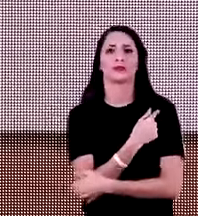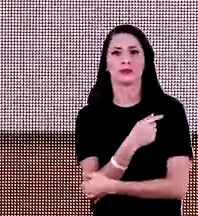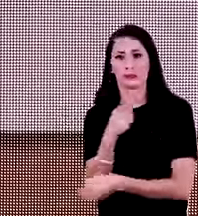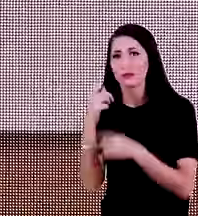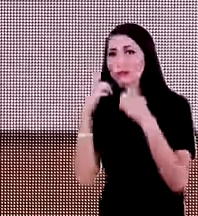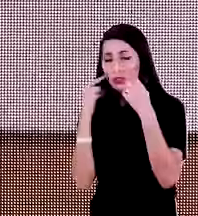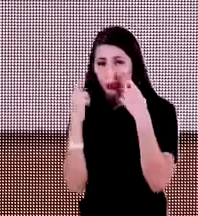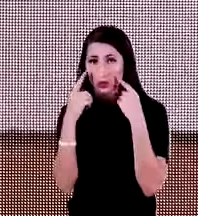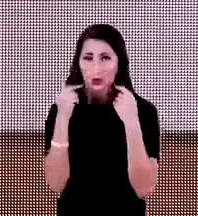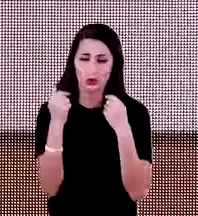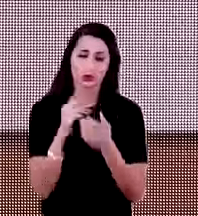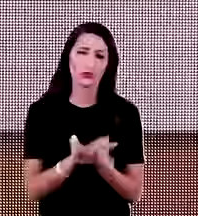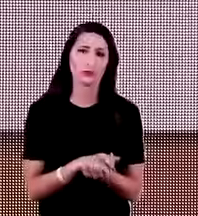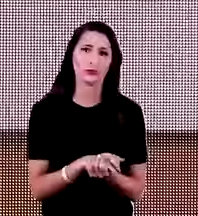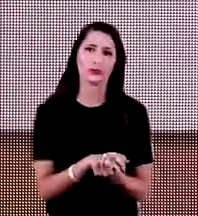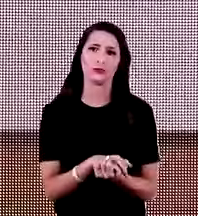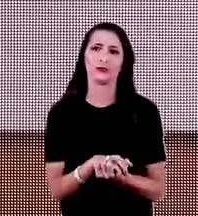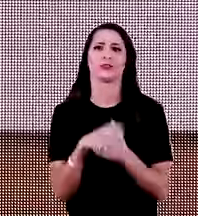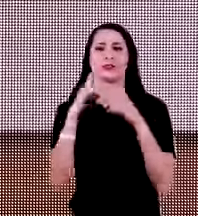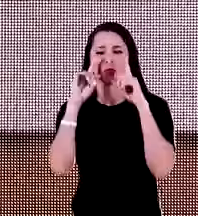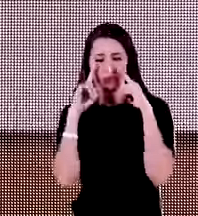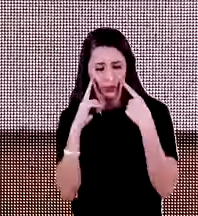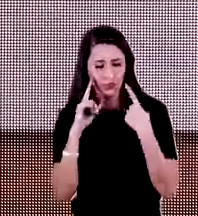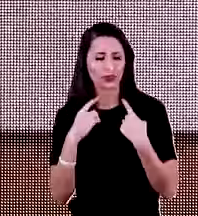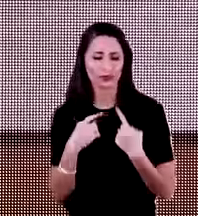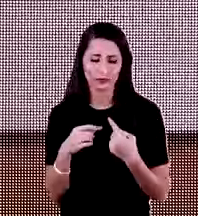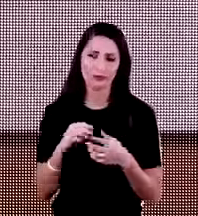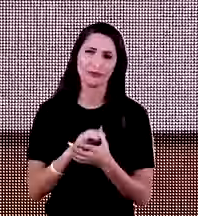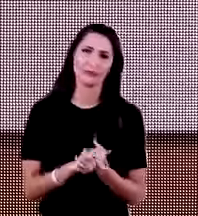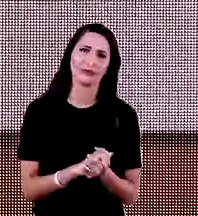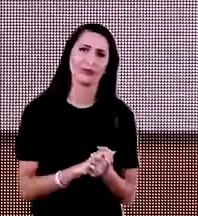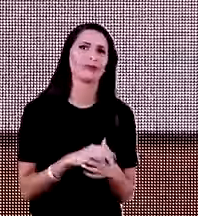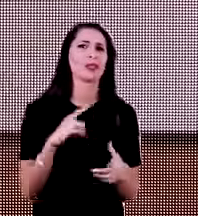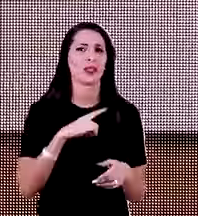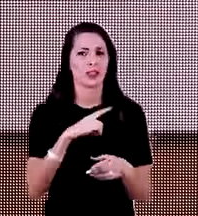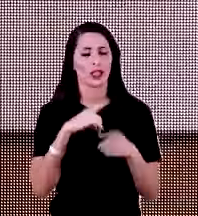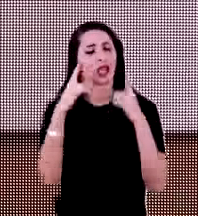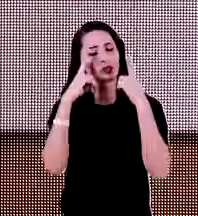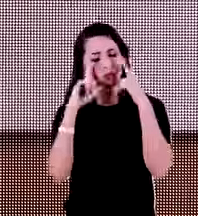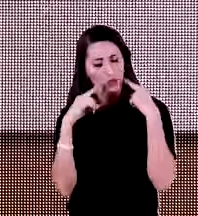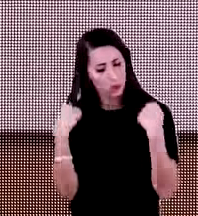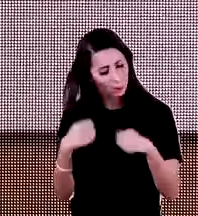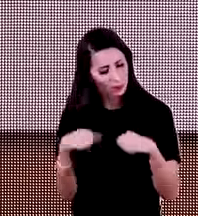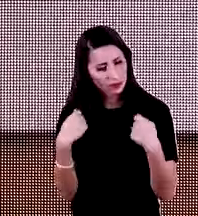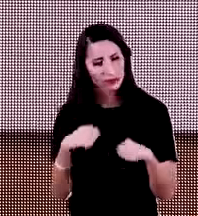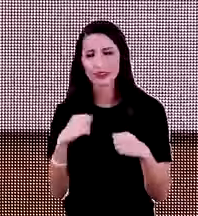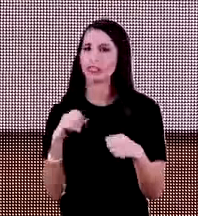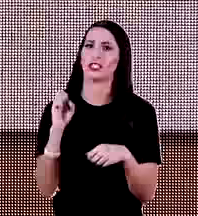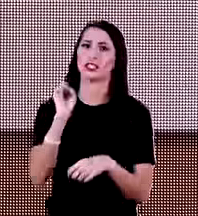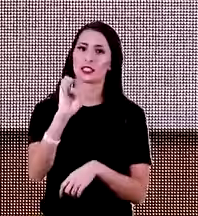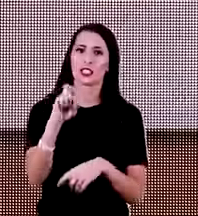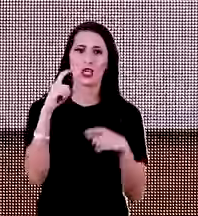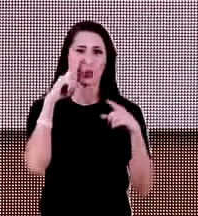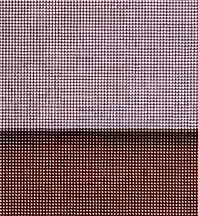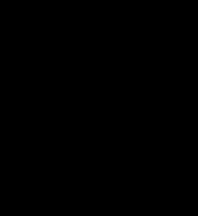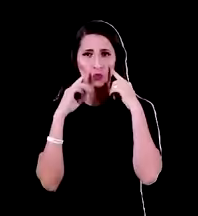não? Chora ou não chora? Chora, chora. Tem que chorar. Se não chorar, não é amiga.